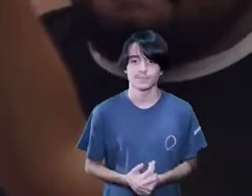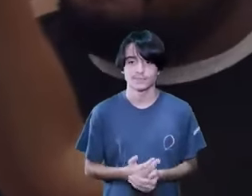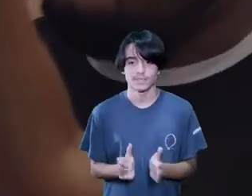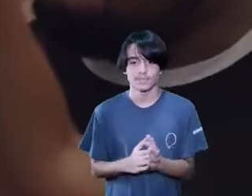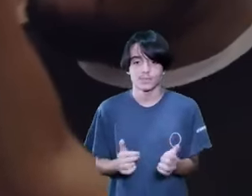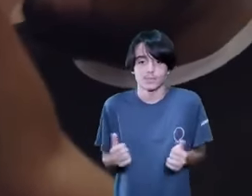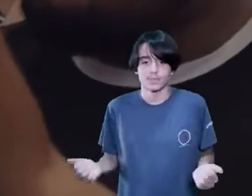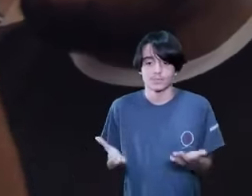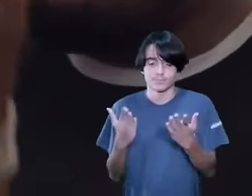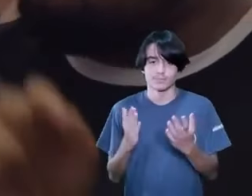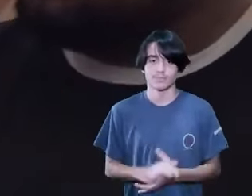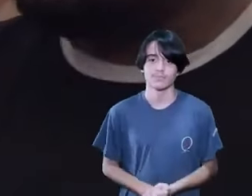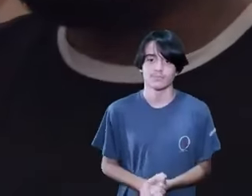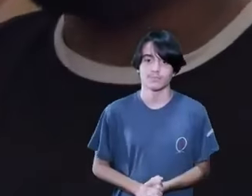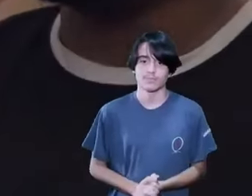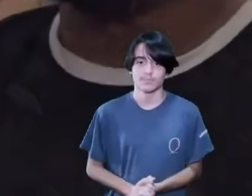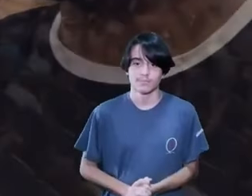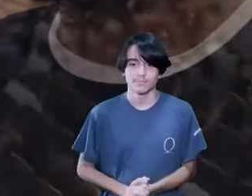Aleluia.